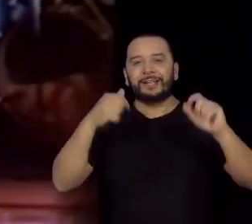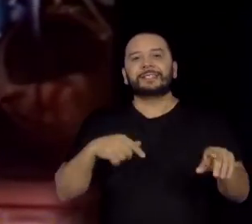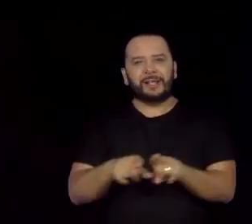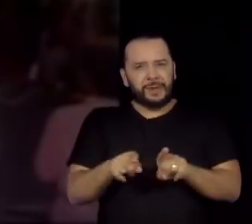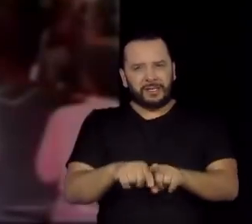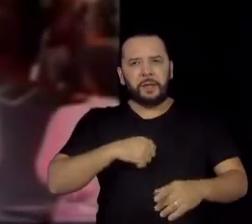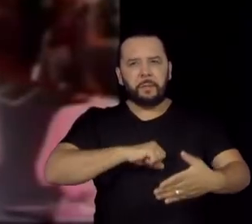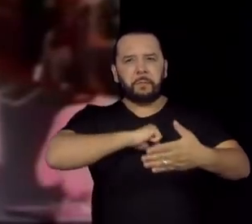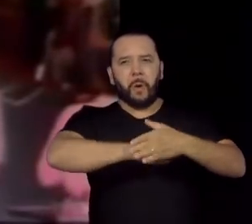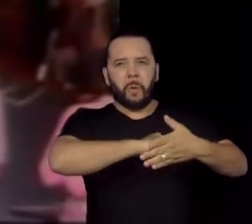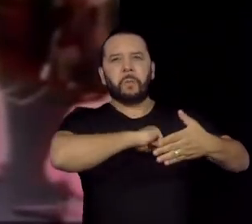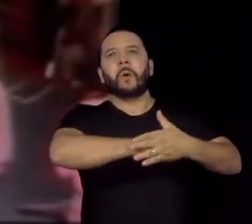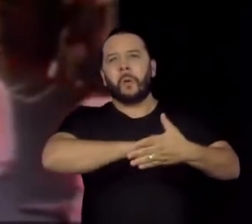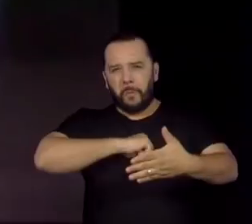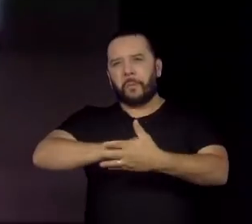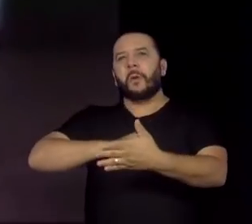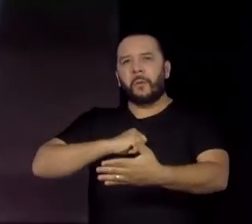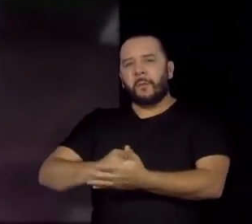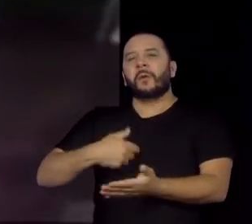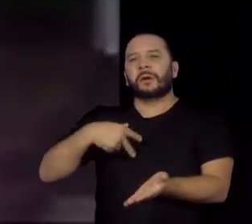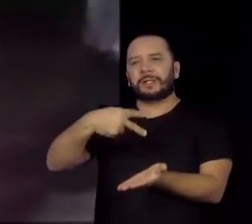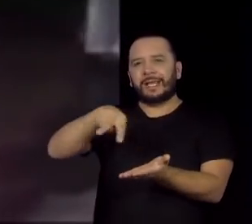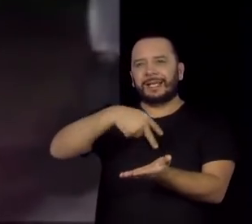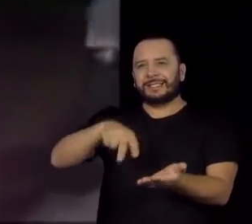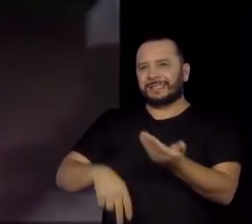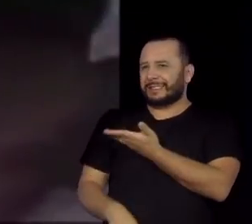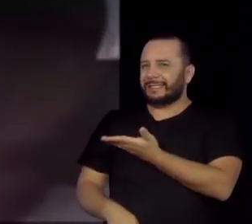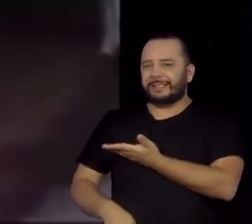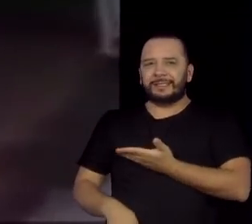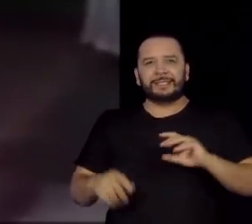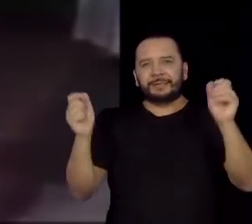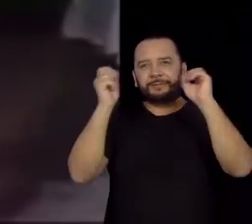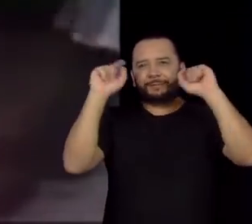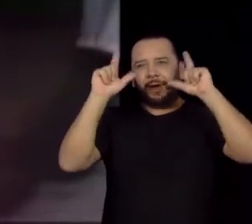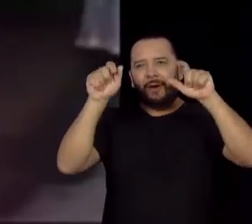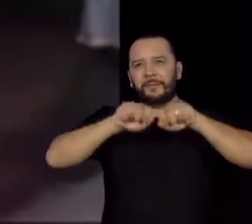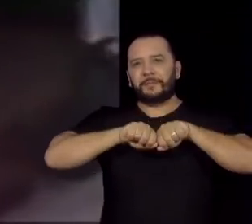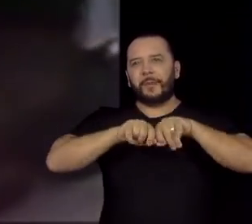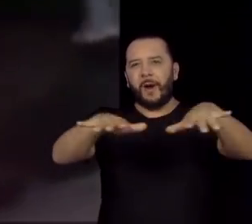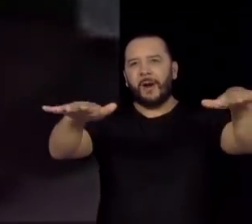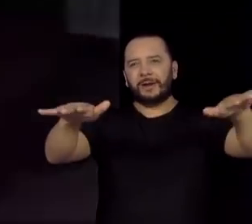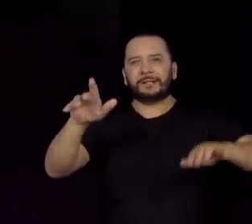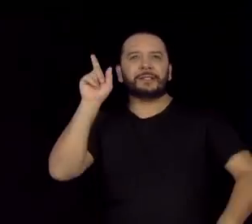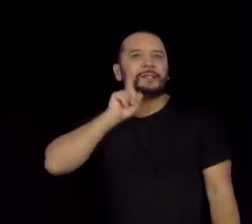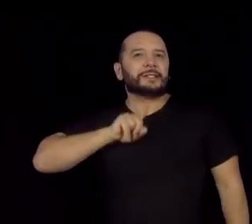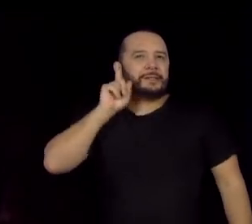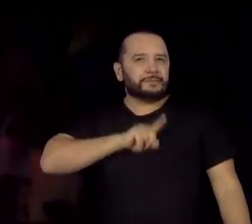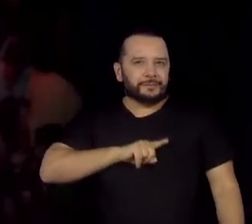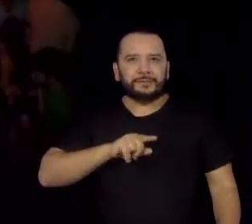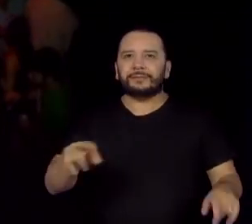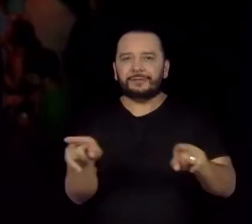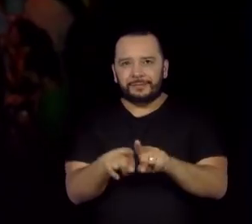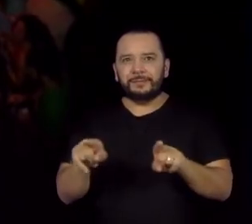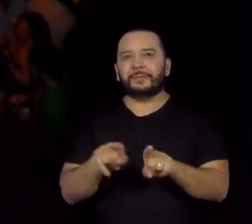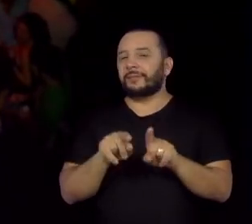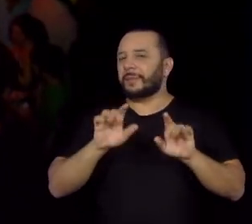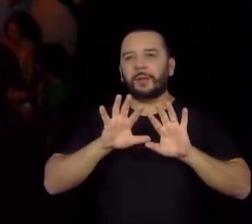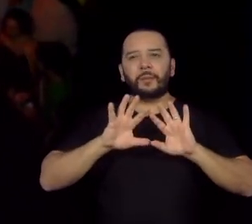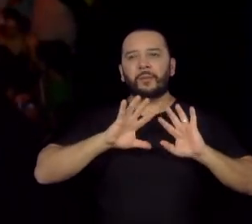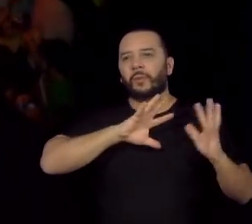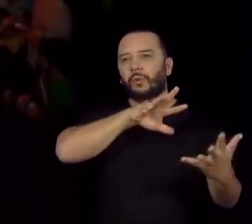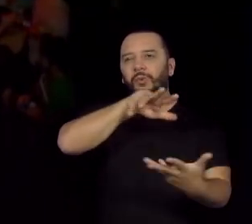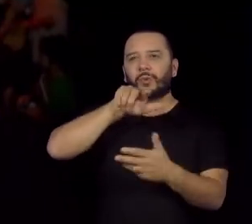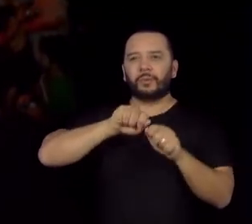ritmo contagiante, as performances surpreendentes se espalharam pelos Estados Unidos e dali para o mundo.